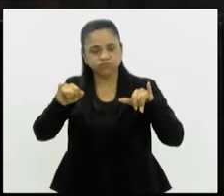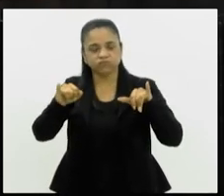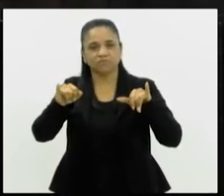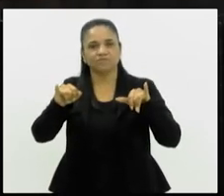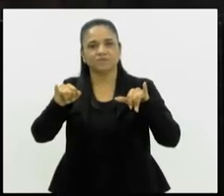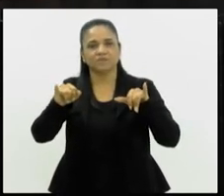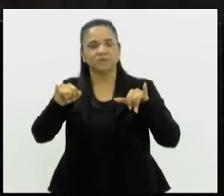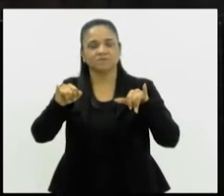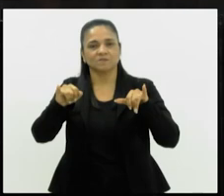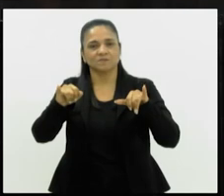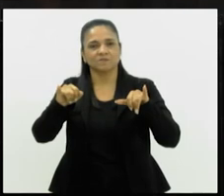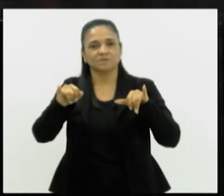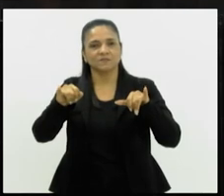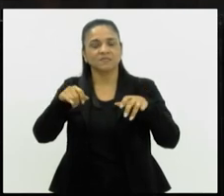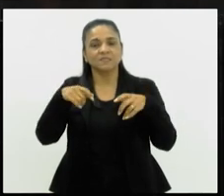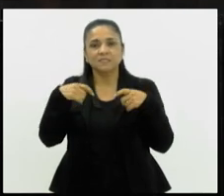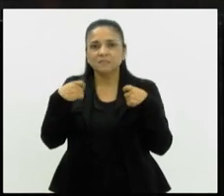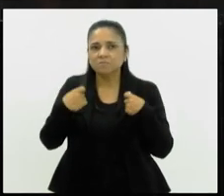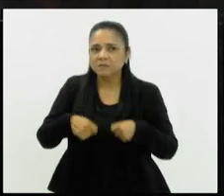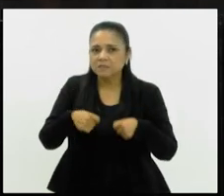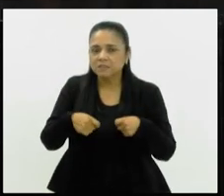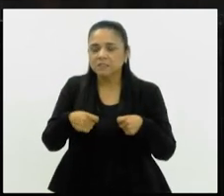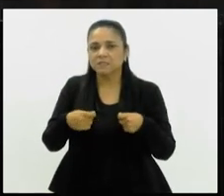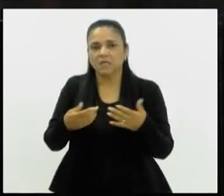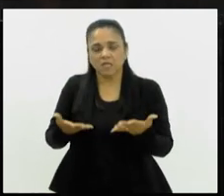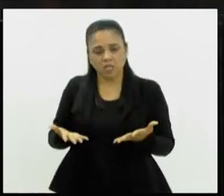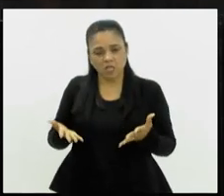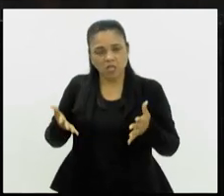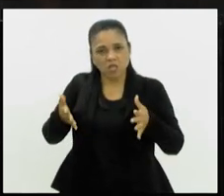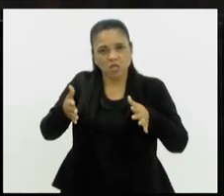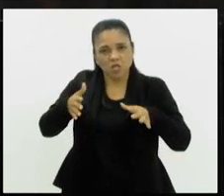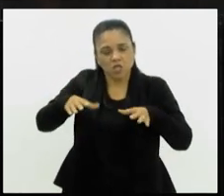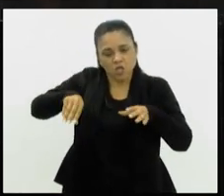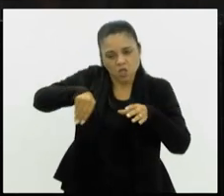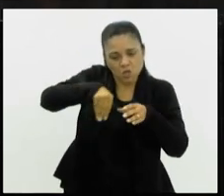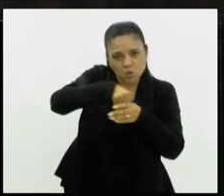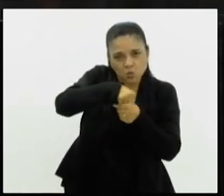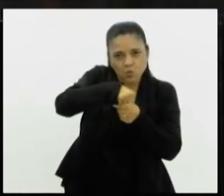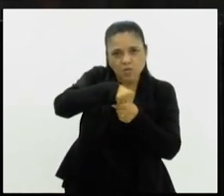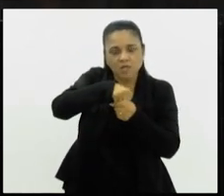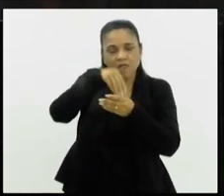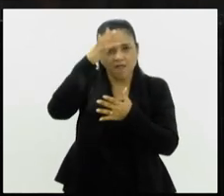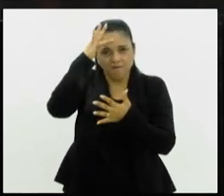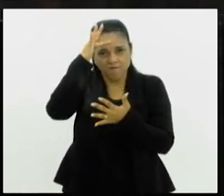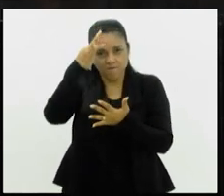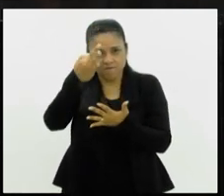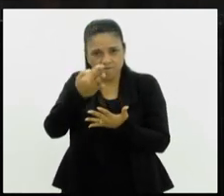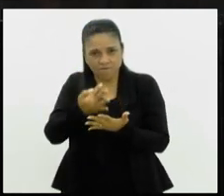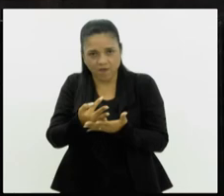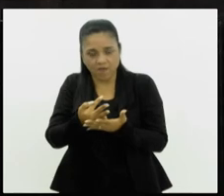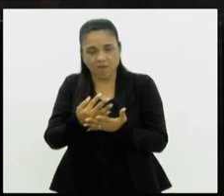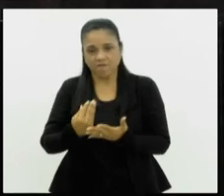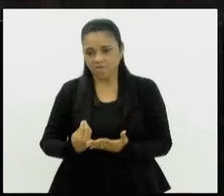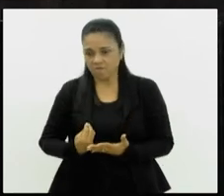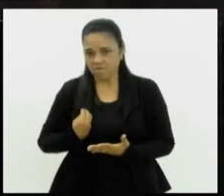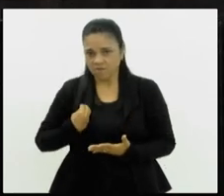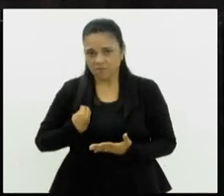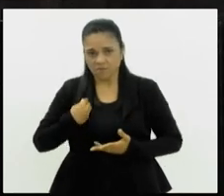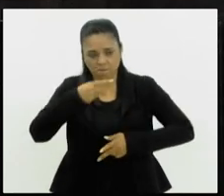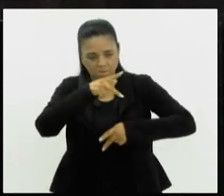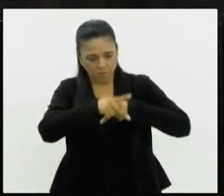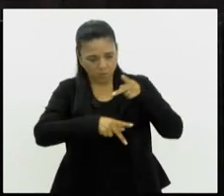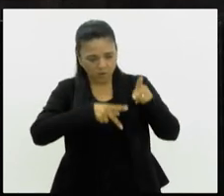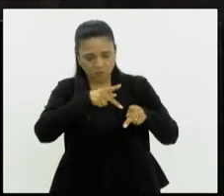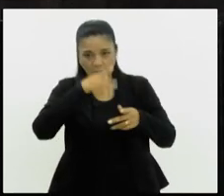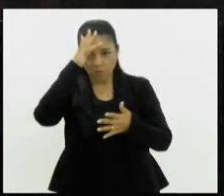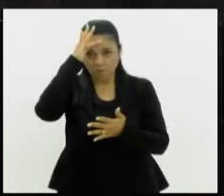falar da necessidade de se incluir a fé de uma maneira concreta na vida da população, para fazer com que esta fé seja